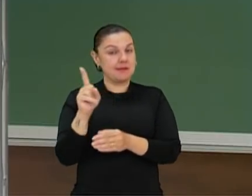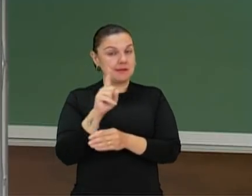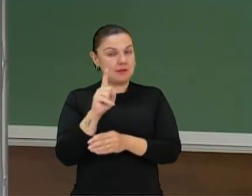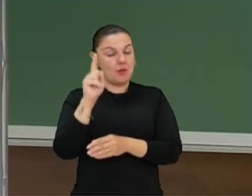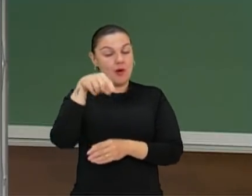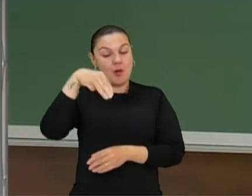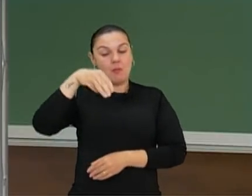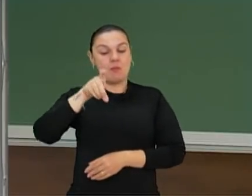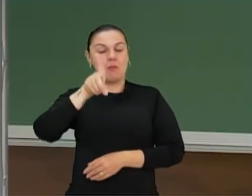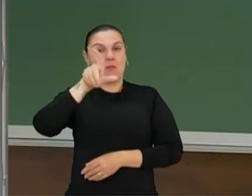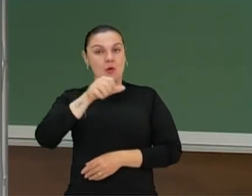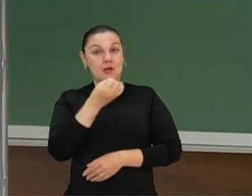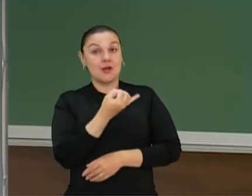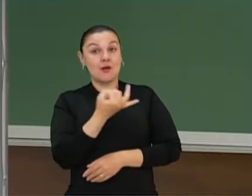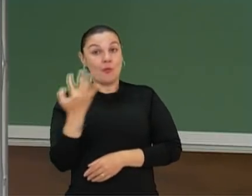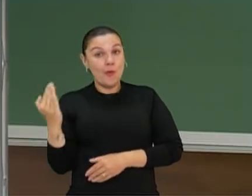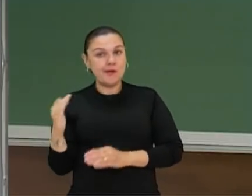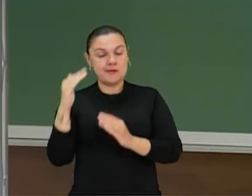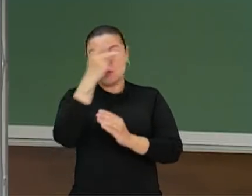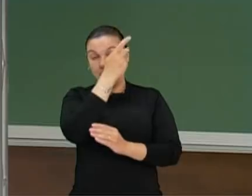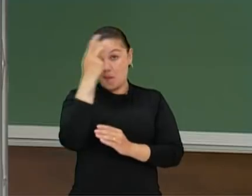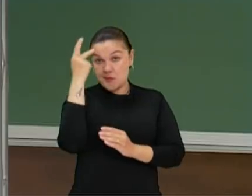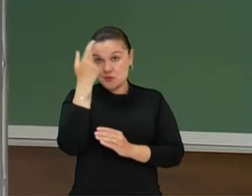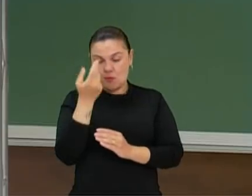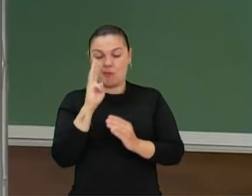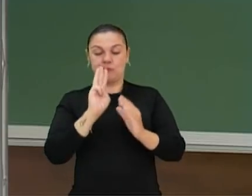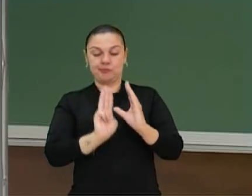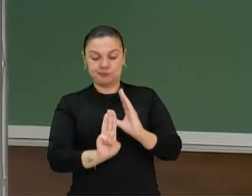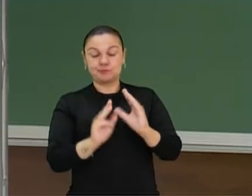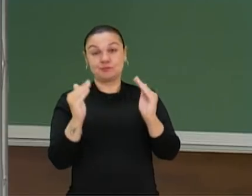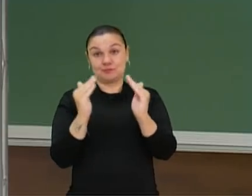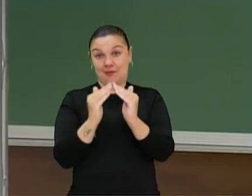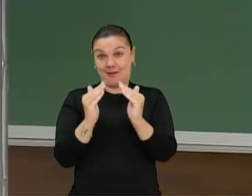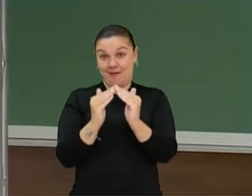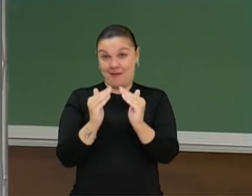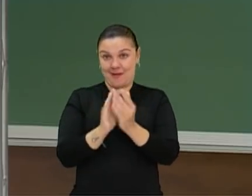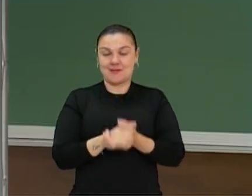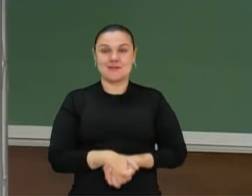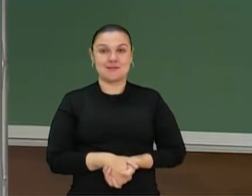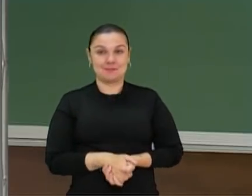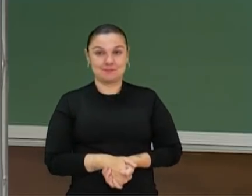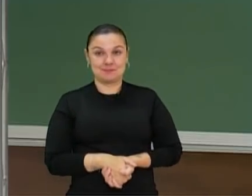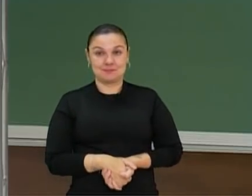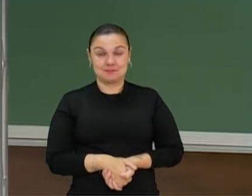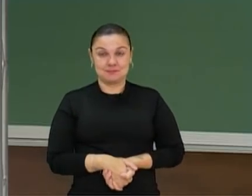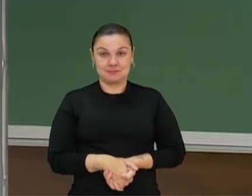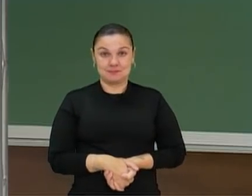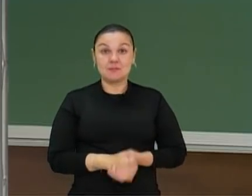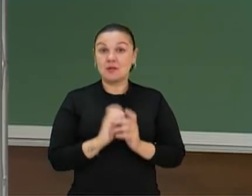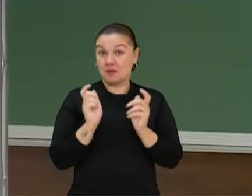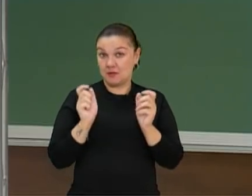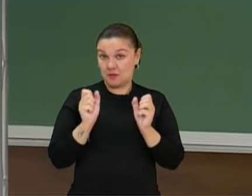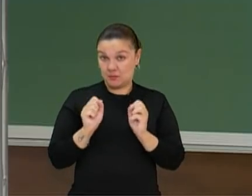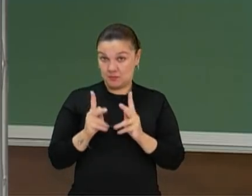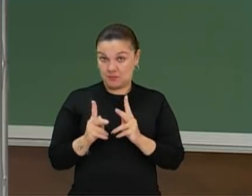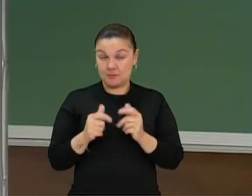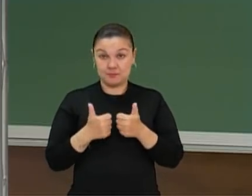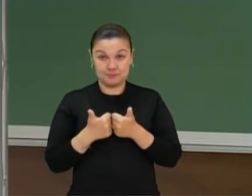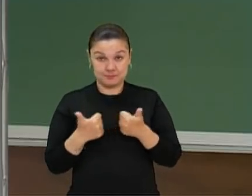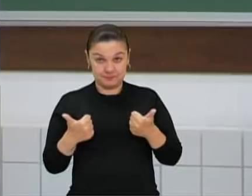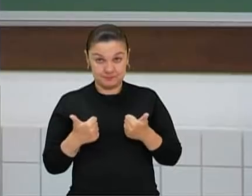é a quantidade de habitantes por residência, por casa, por domicílio. A gente pode usar esse termo